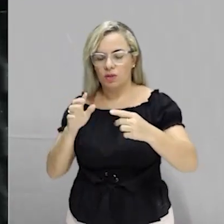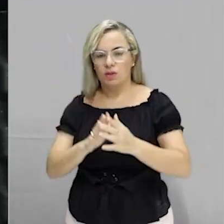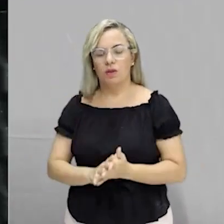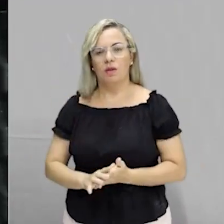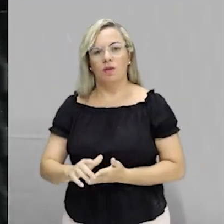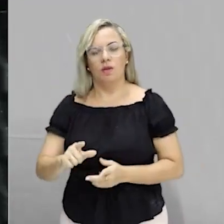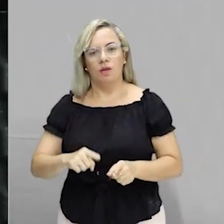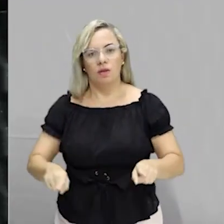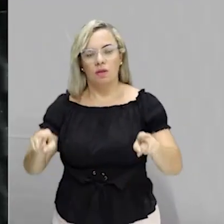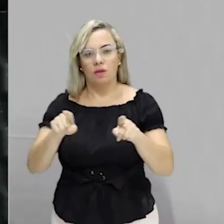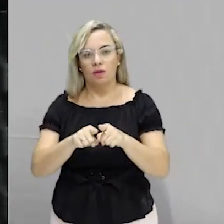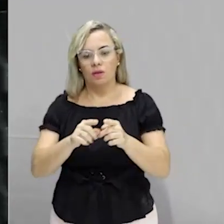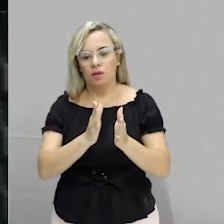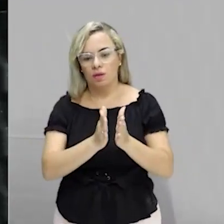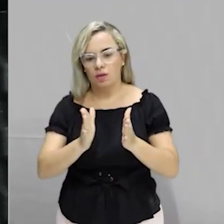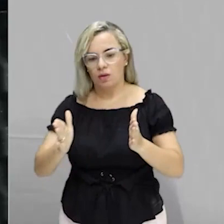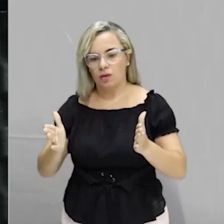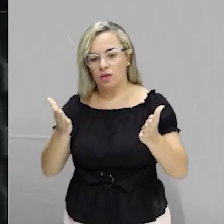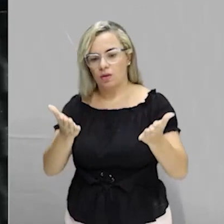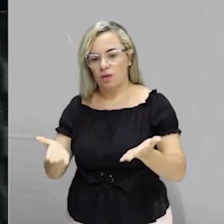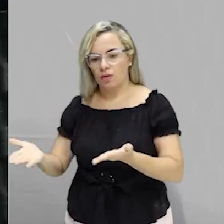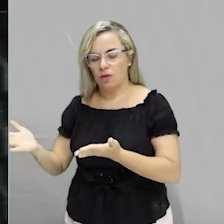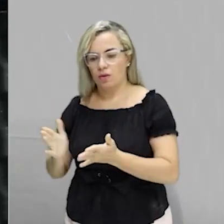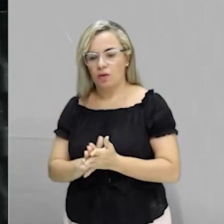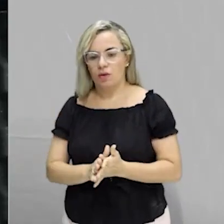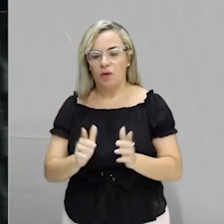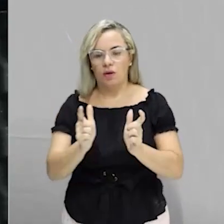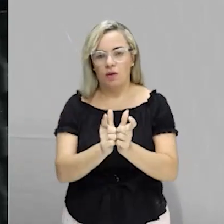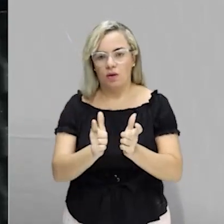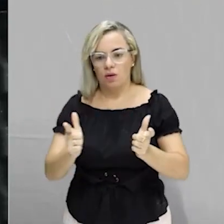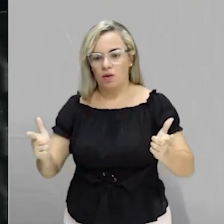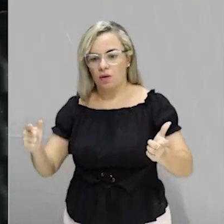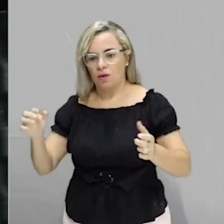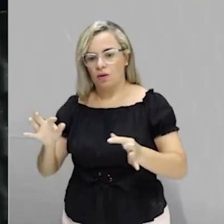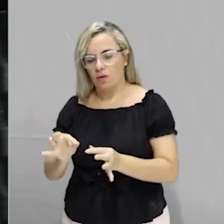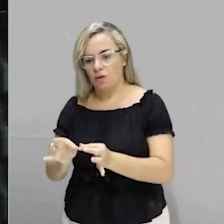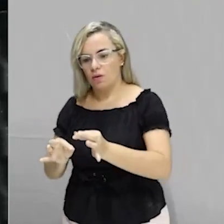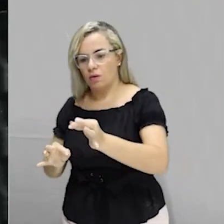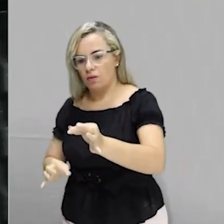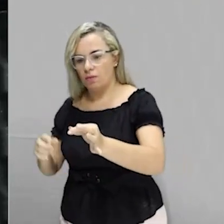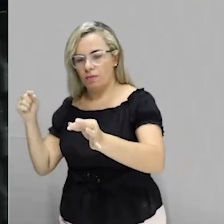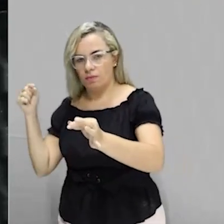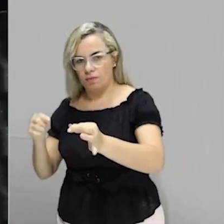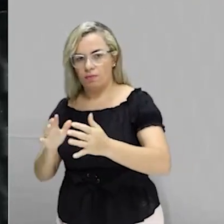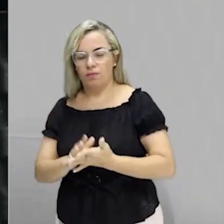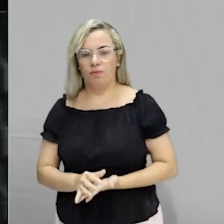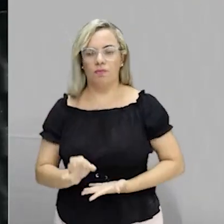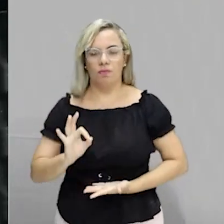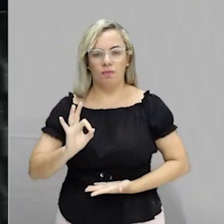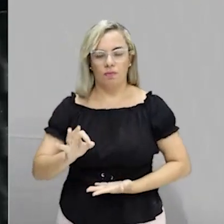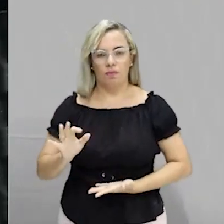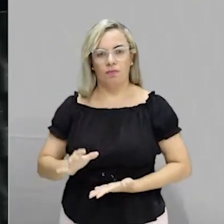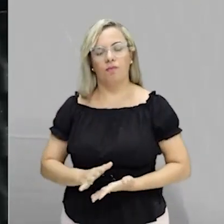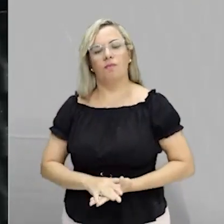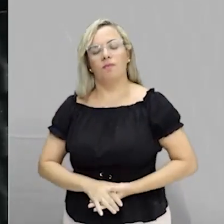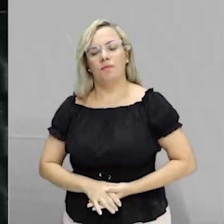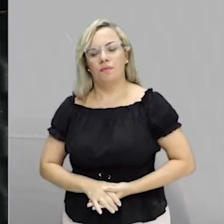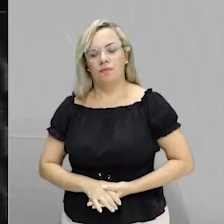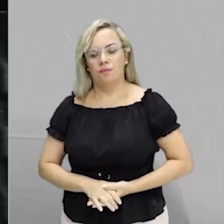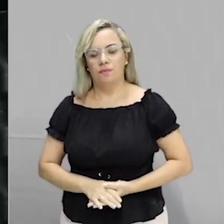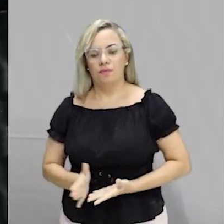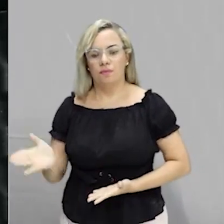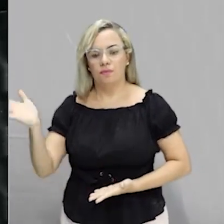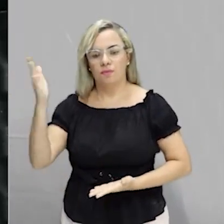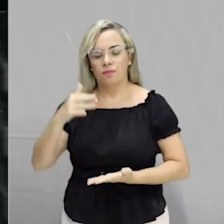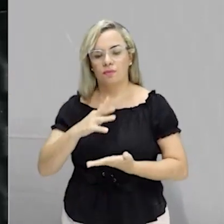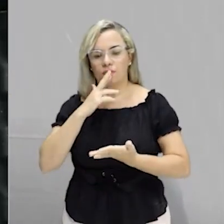uma sequenciazinha. Qual é a sequência? A medida da largura pela medida do comprimento, tá? Essa é a minha sequência. Então,